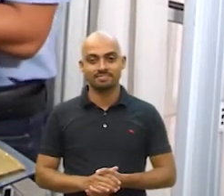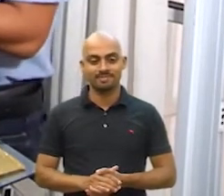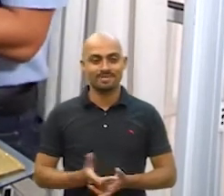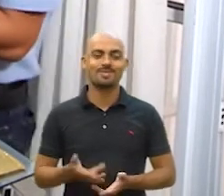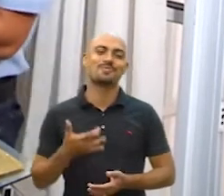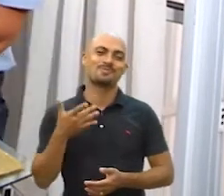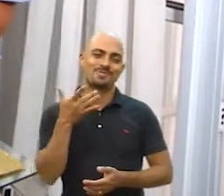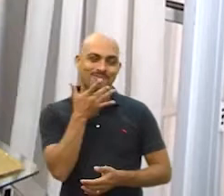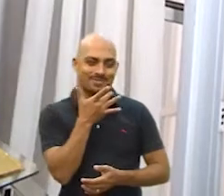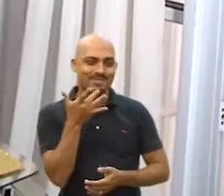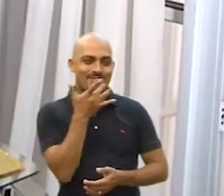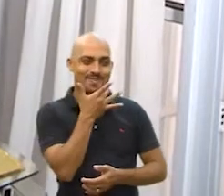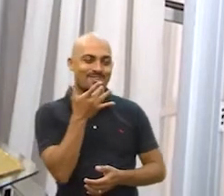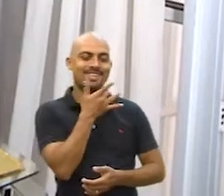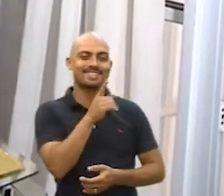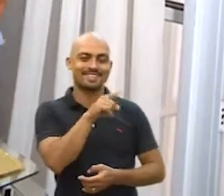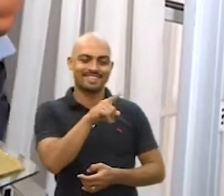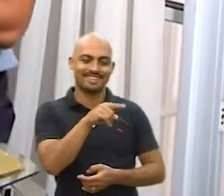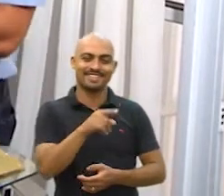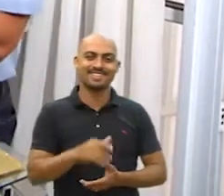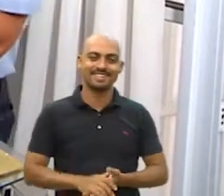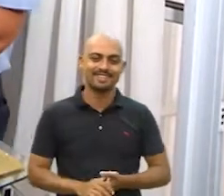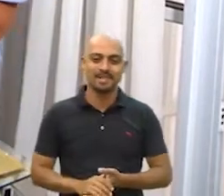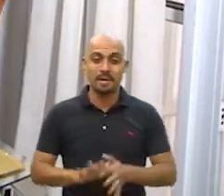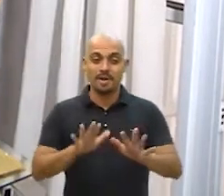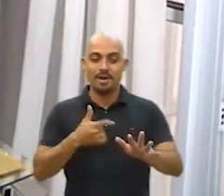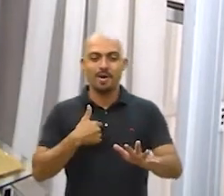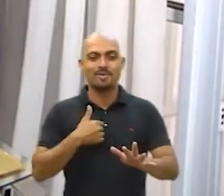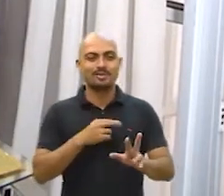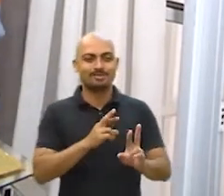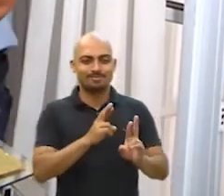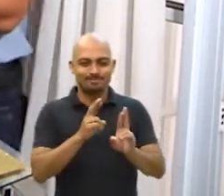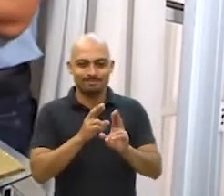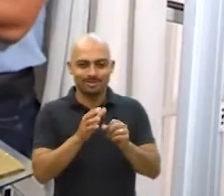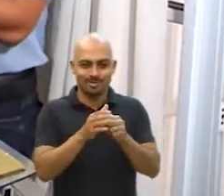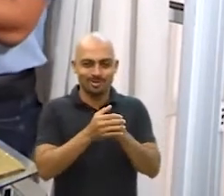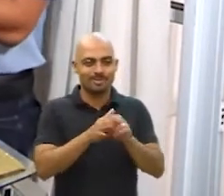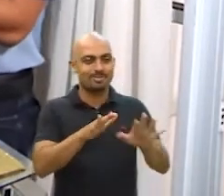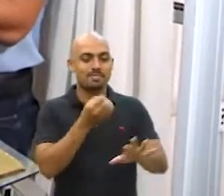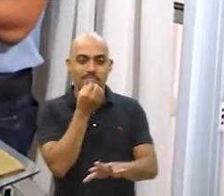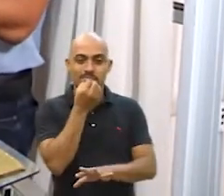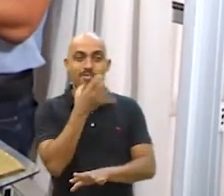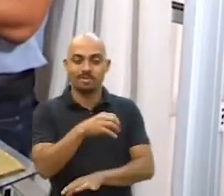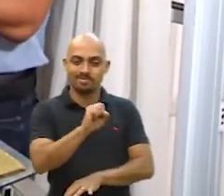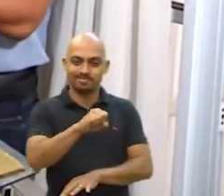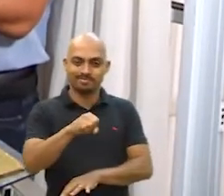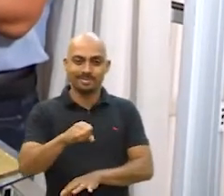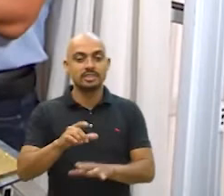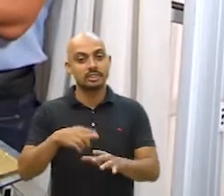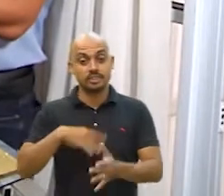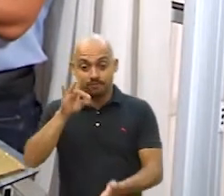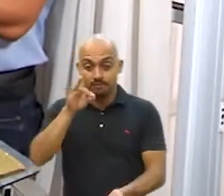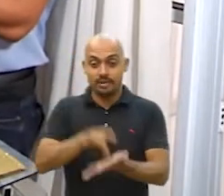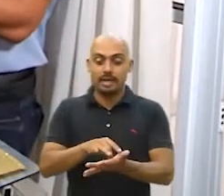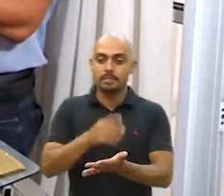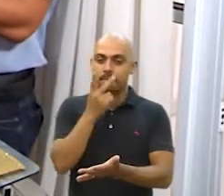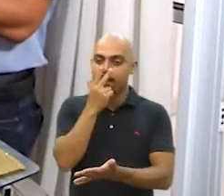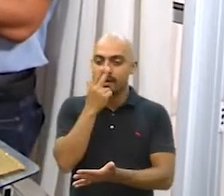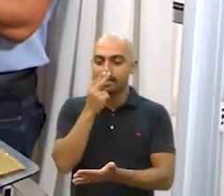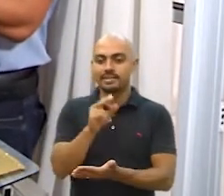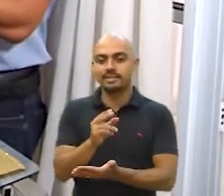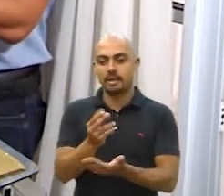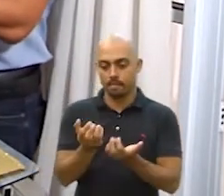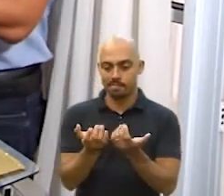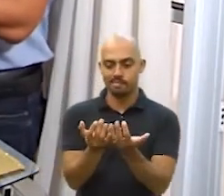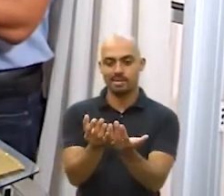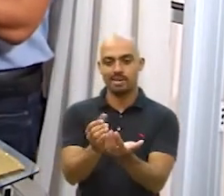Tá gostosa. Fiz um suspense aqui. Me surpreendeu. Muito boa, muito boa. E realmente, parece um espinafre.